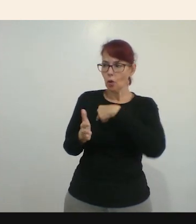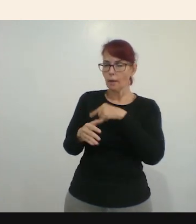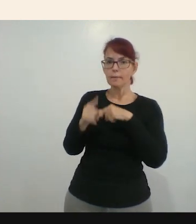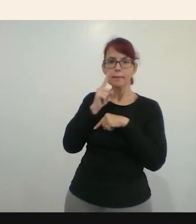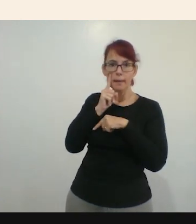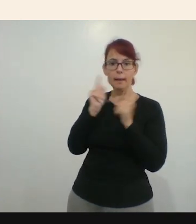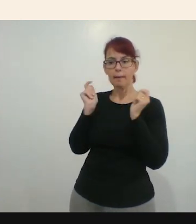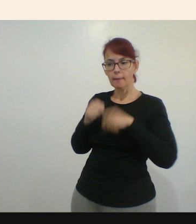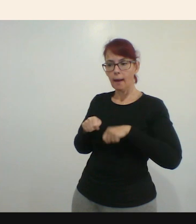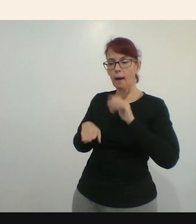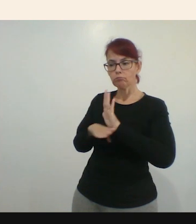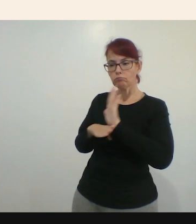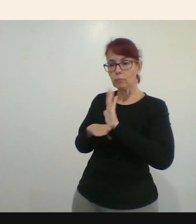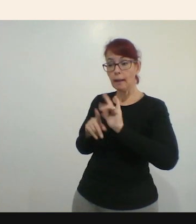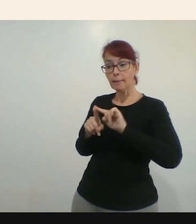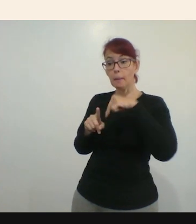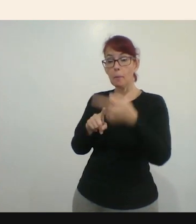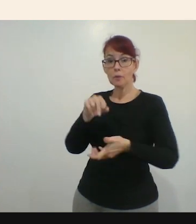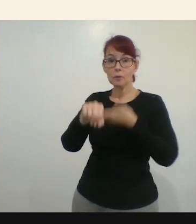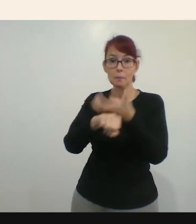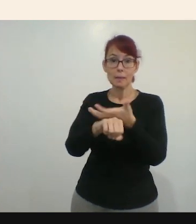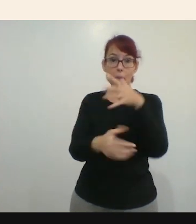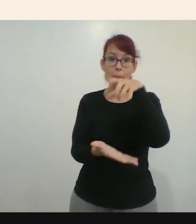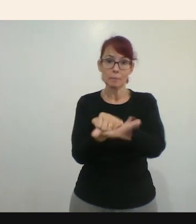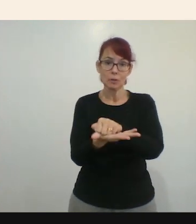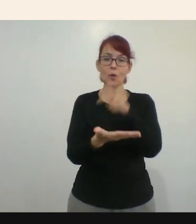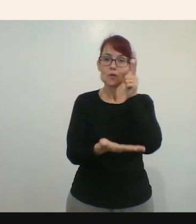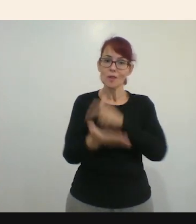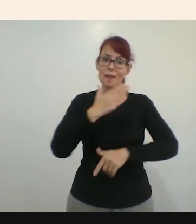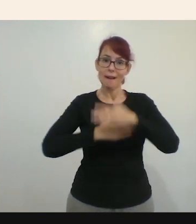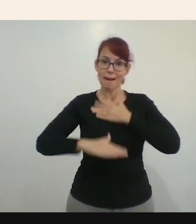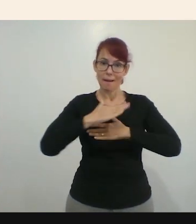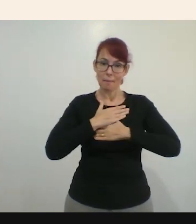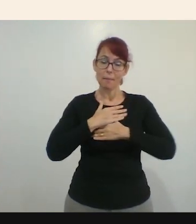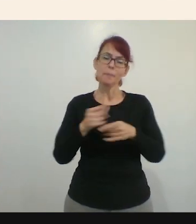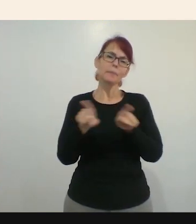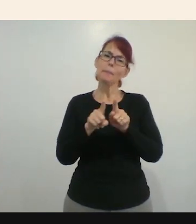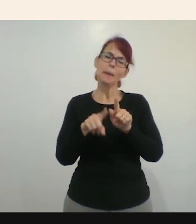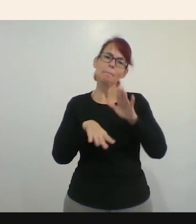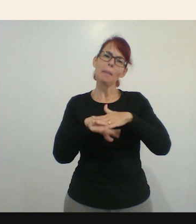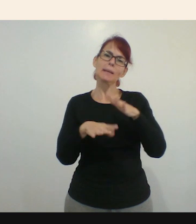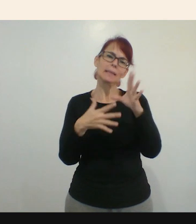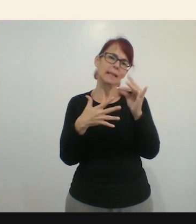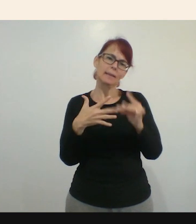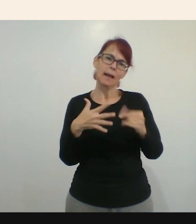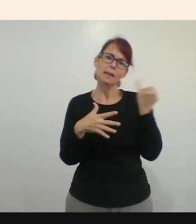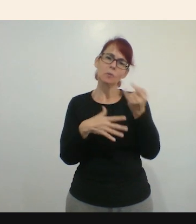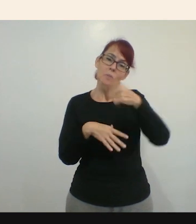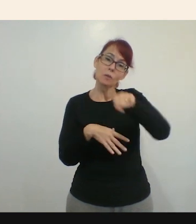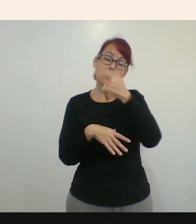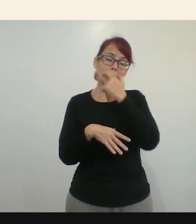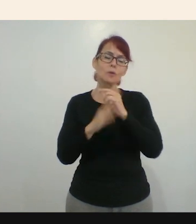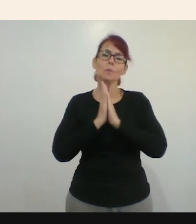aluno antes para que depois ele se matricule nessa disciplina e se torne um pouco mais tranquila? e outras observações pertinentes sobre a